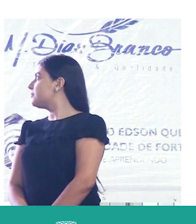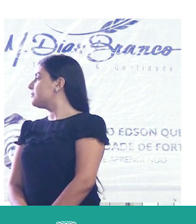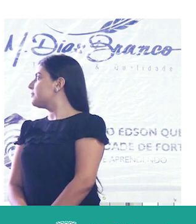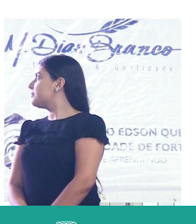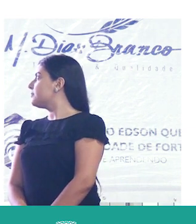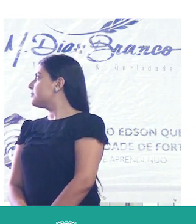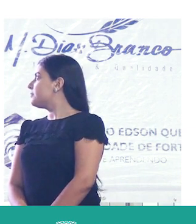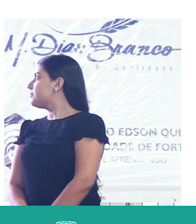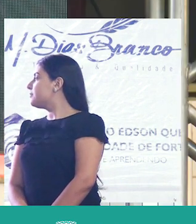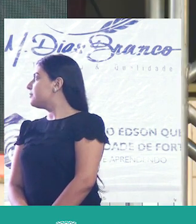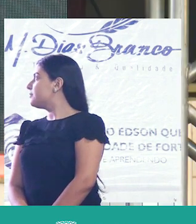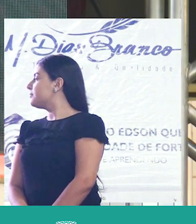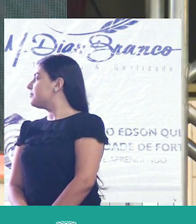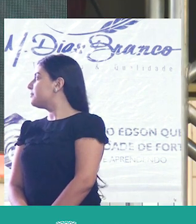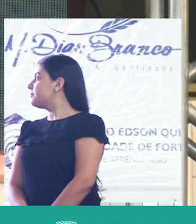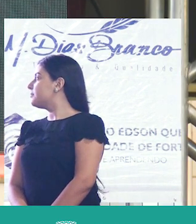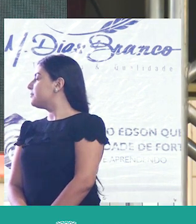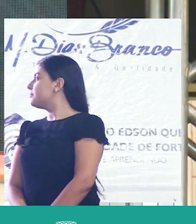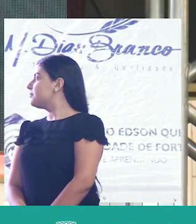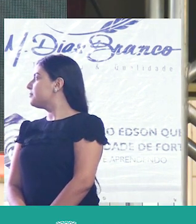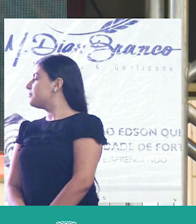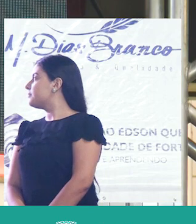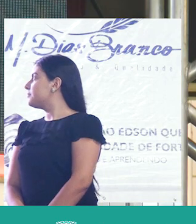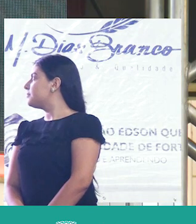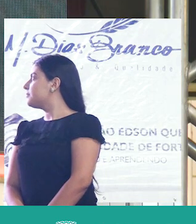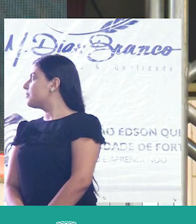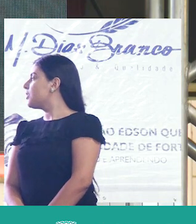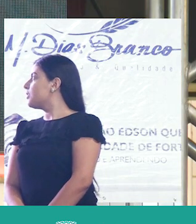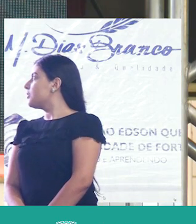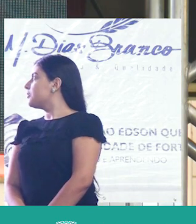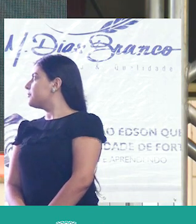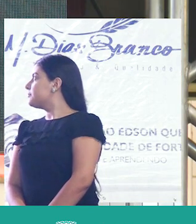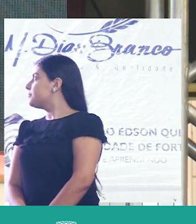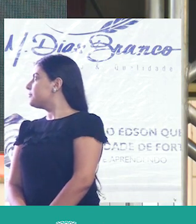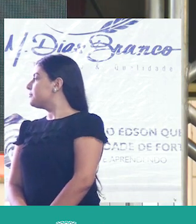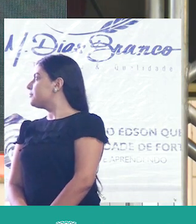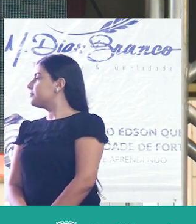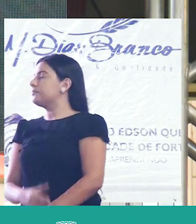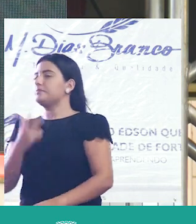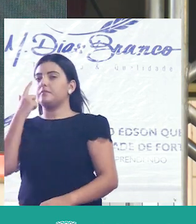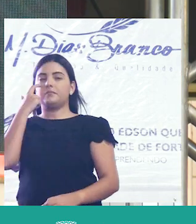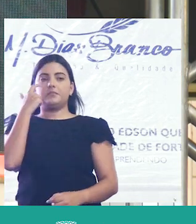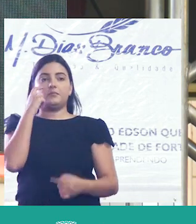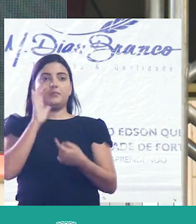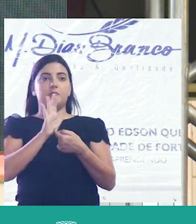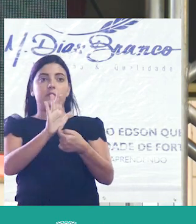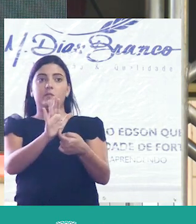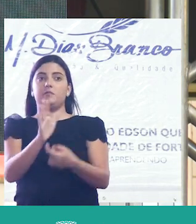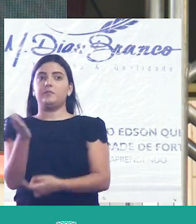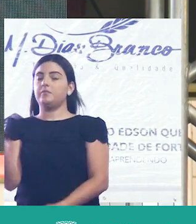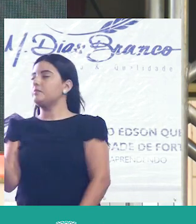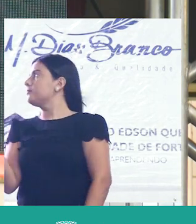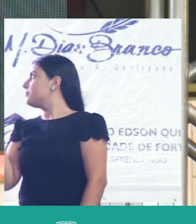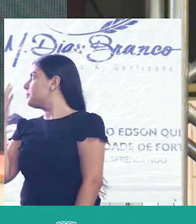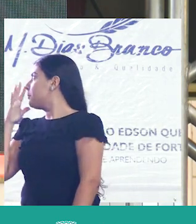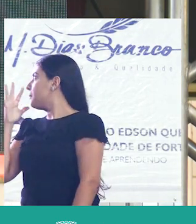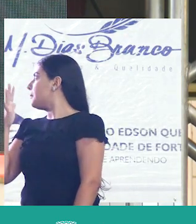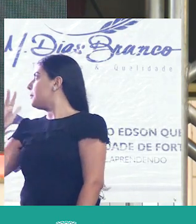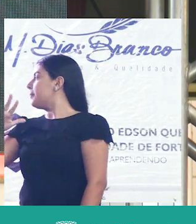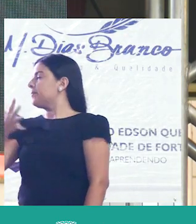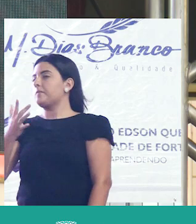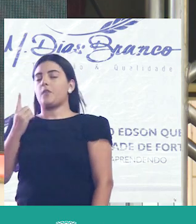2, dividido por 1 vezes 159. Essa conta vai dar